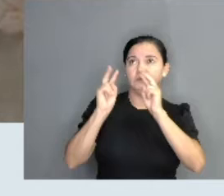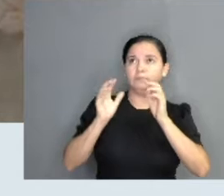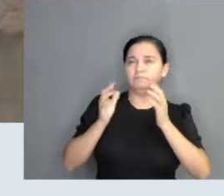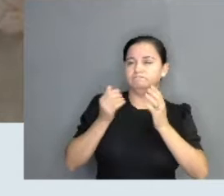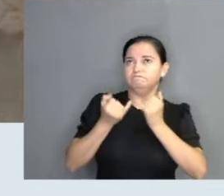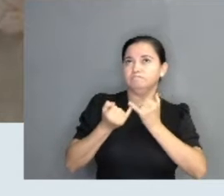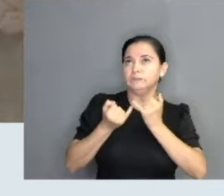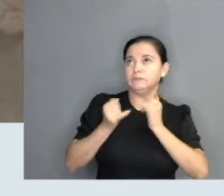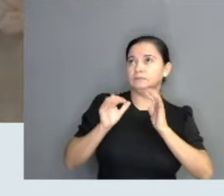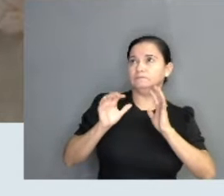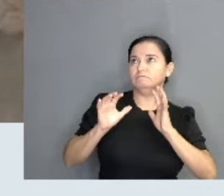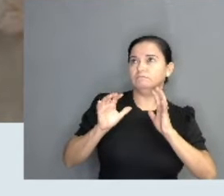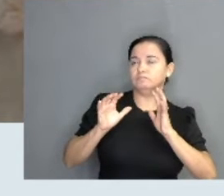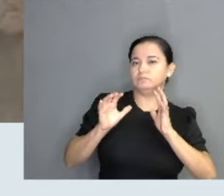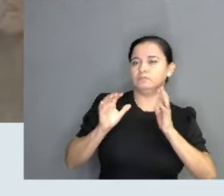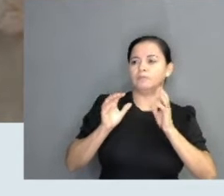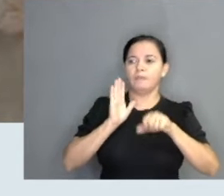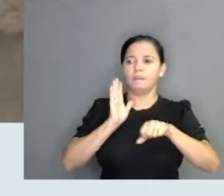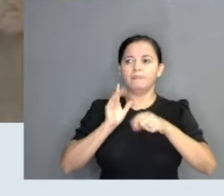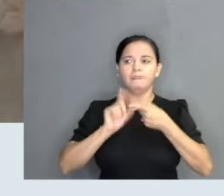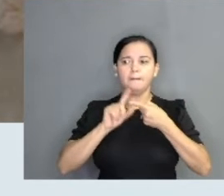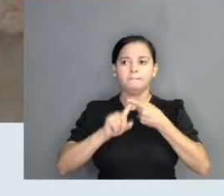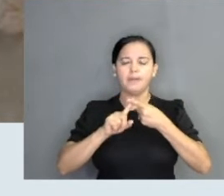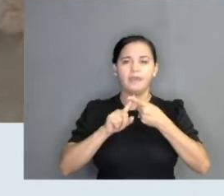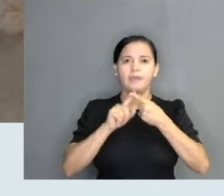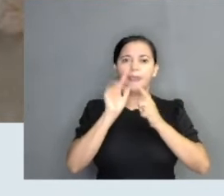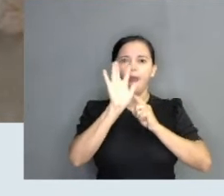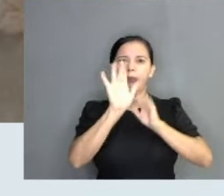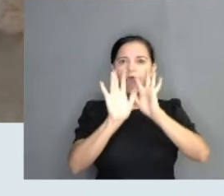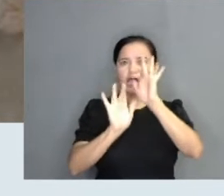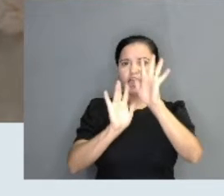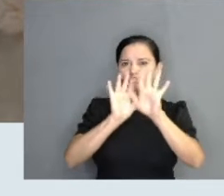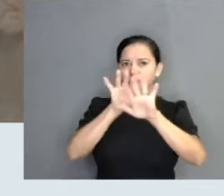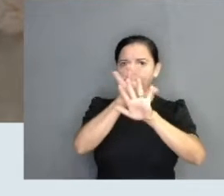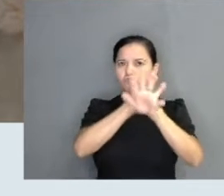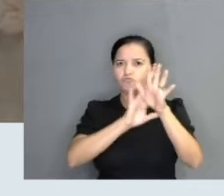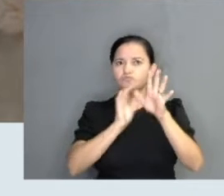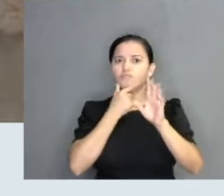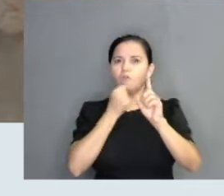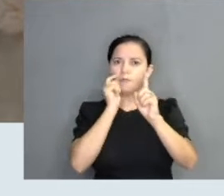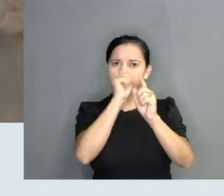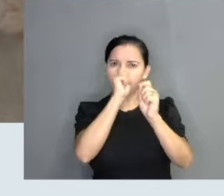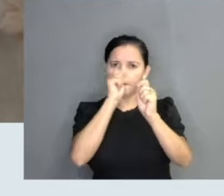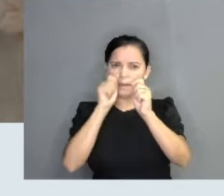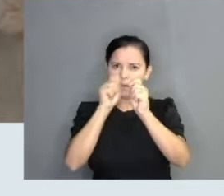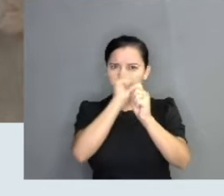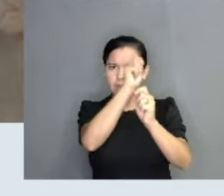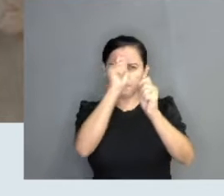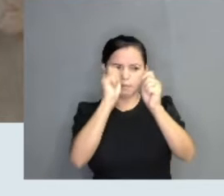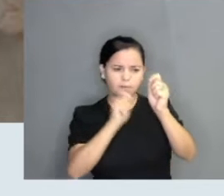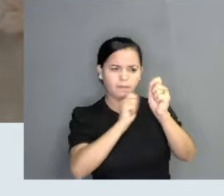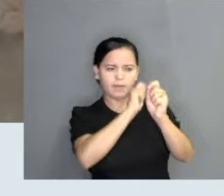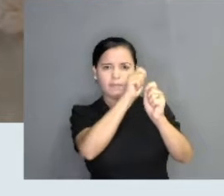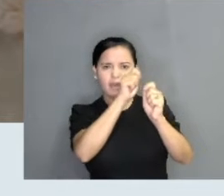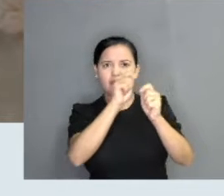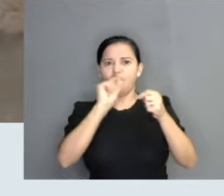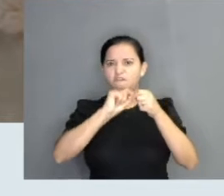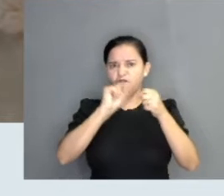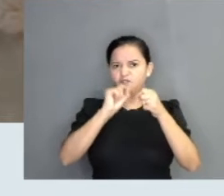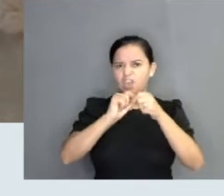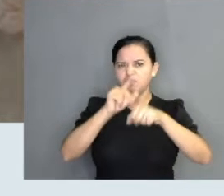perceber as mãos como são detalhadas. E uma observação, é feito em